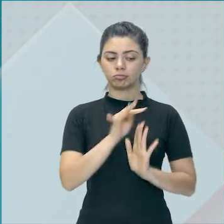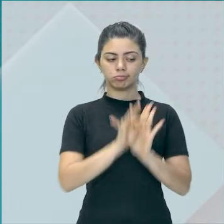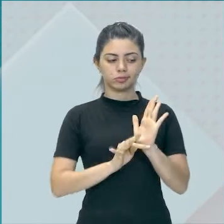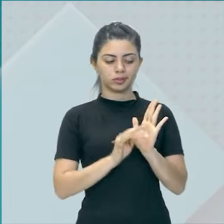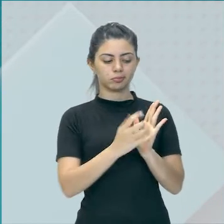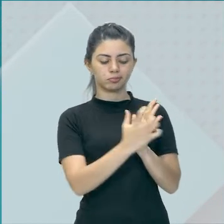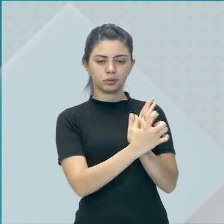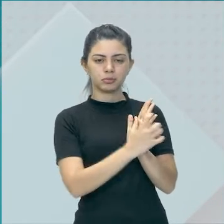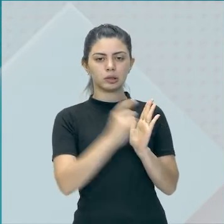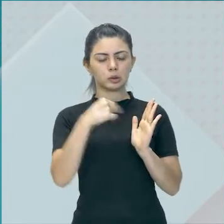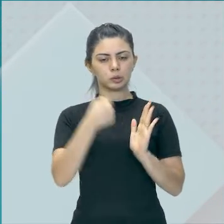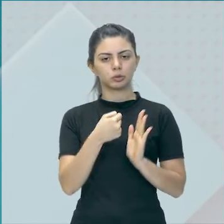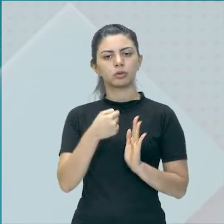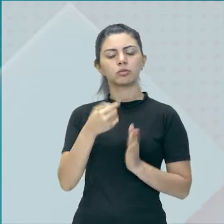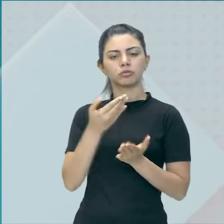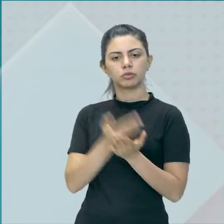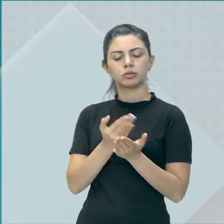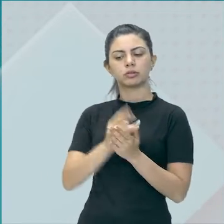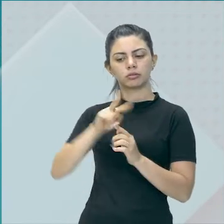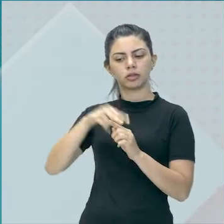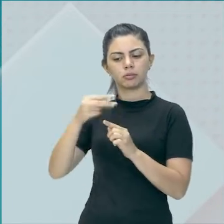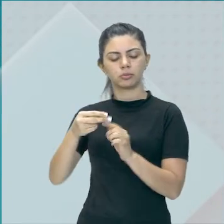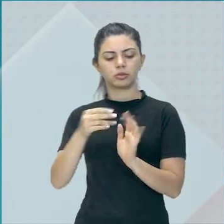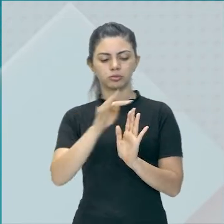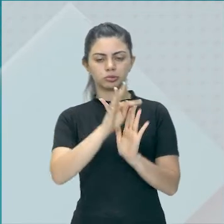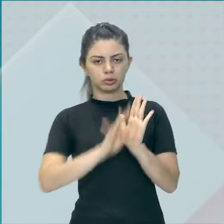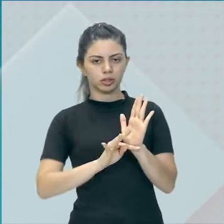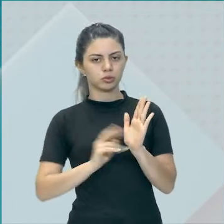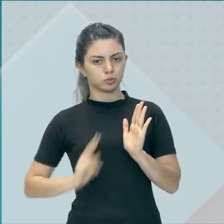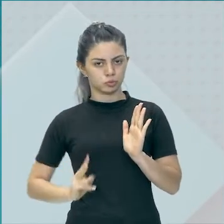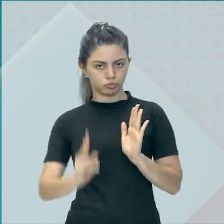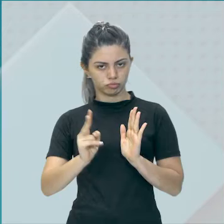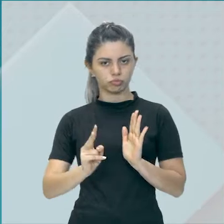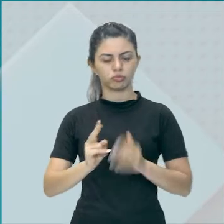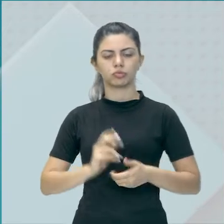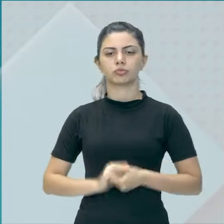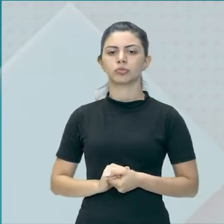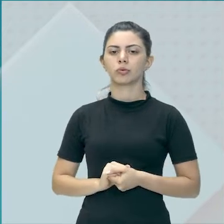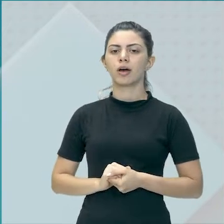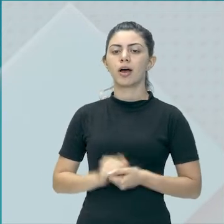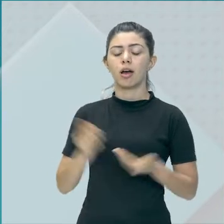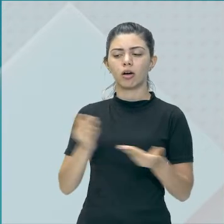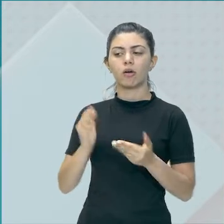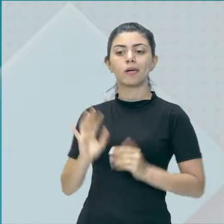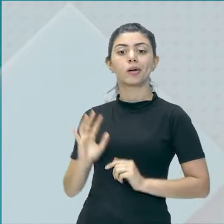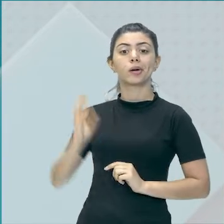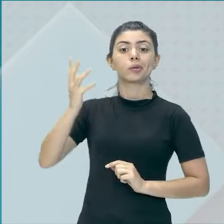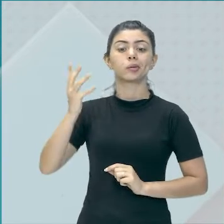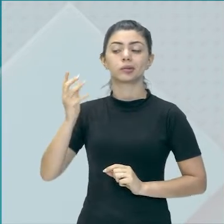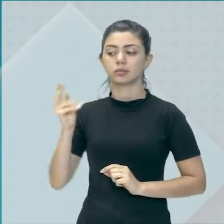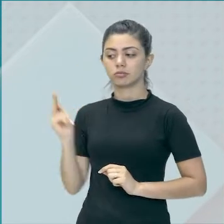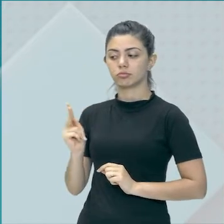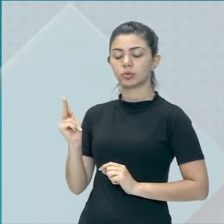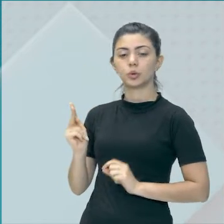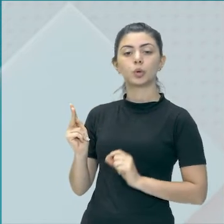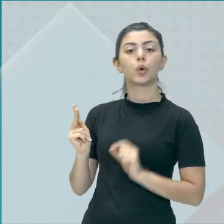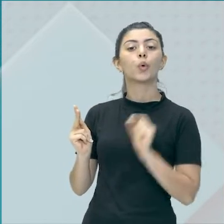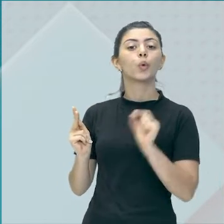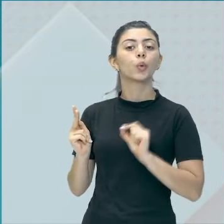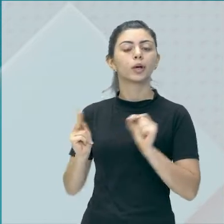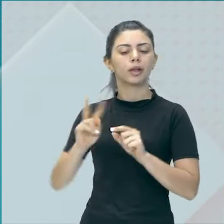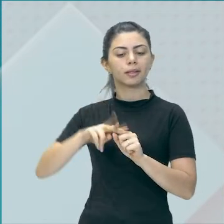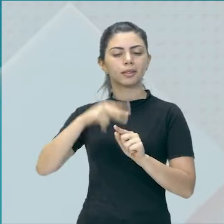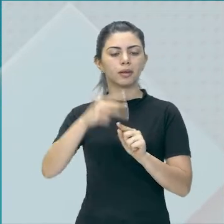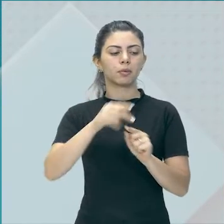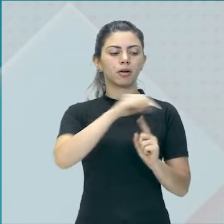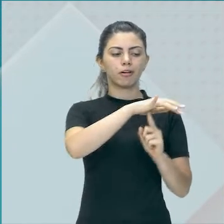ver um pouquinho mais desse texto. Eu vou mostrar para vocês agora o que aconteceu com os nossos personagens depois que